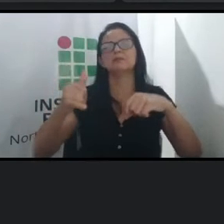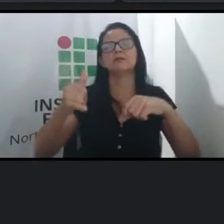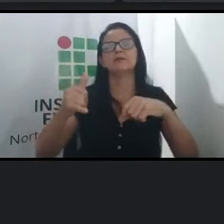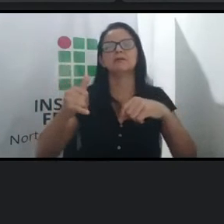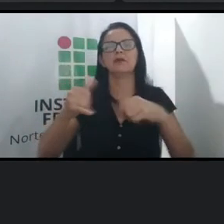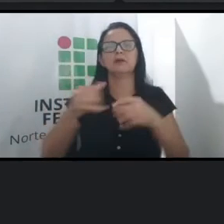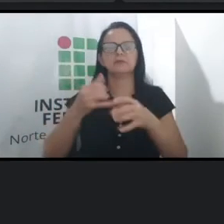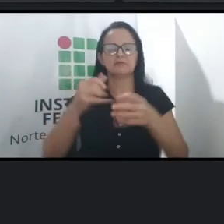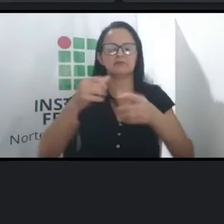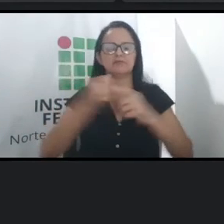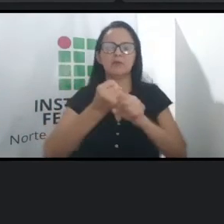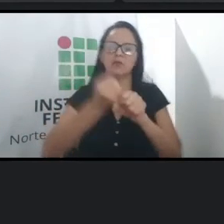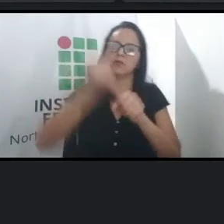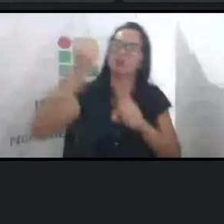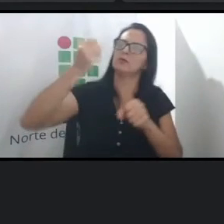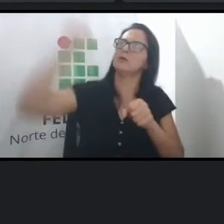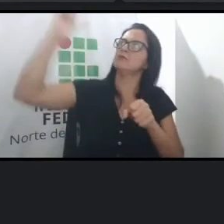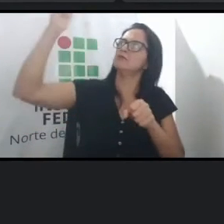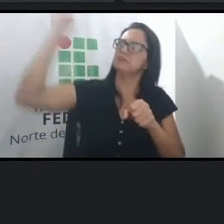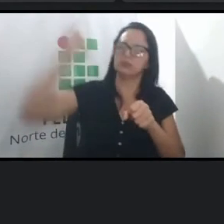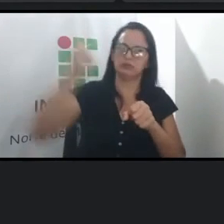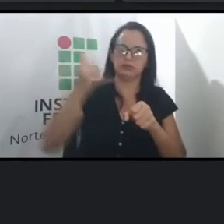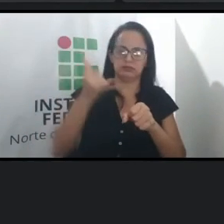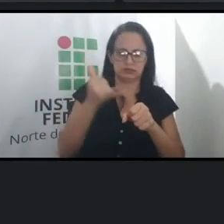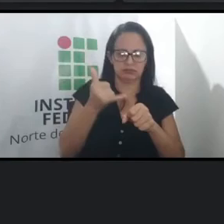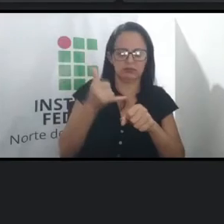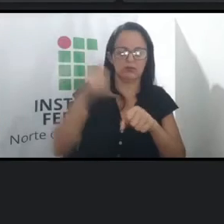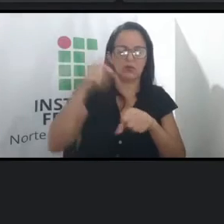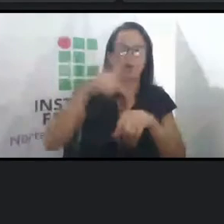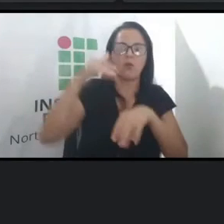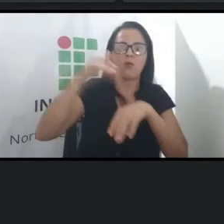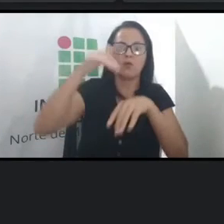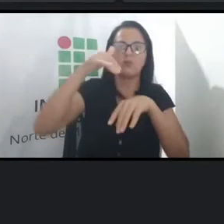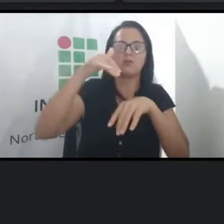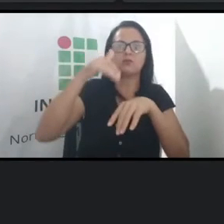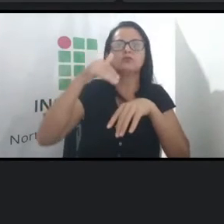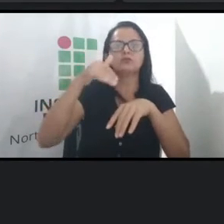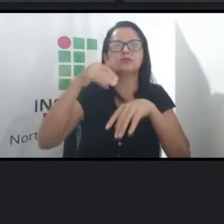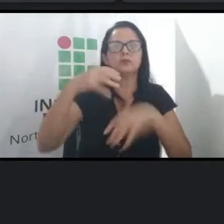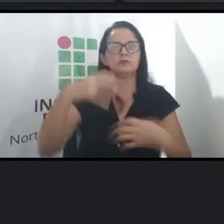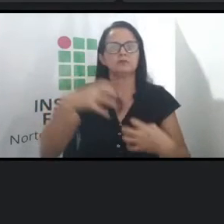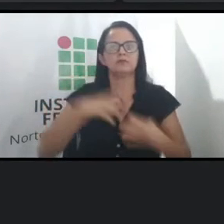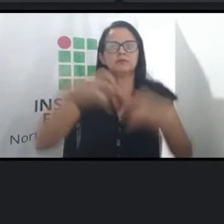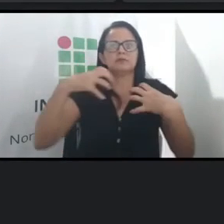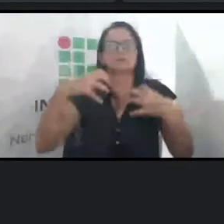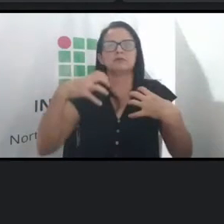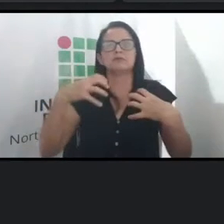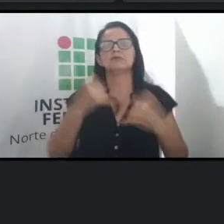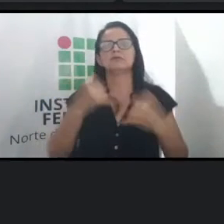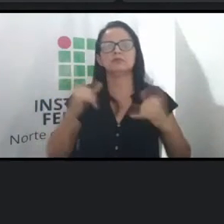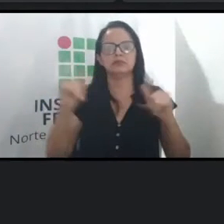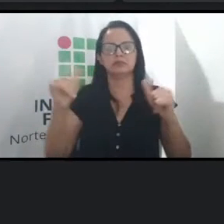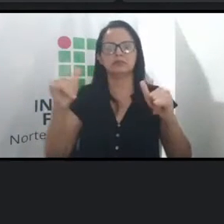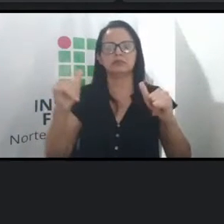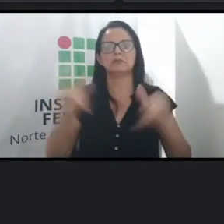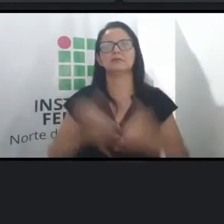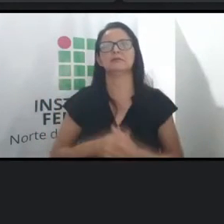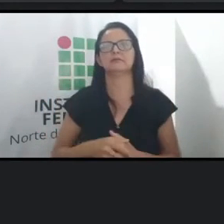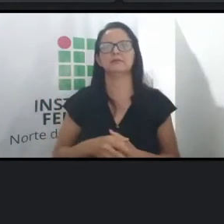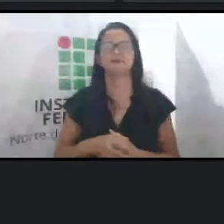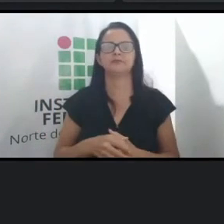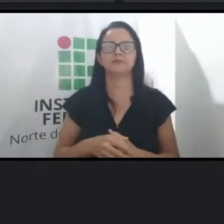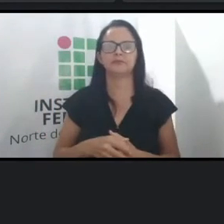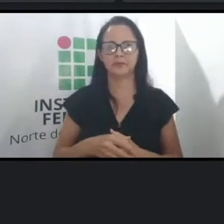eletrizar ele e, por consequência, ao contato com esse material, eu vou sofrer um choque elétrico.